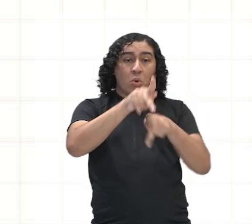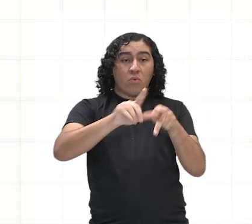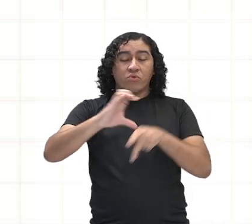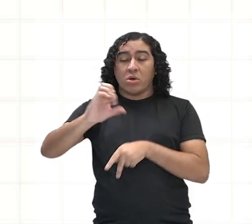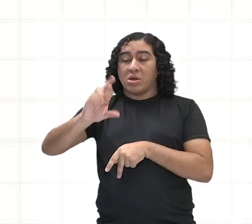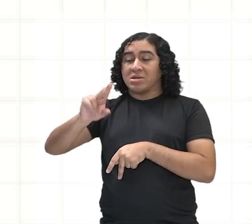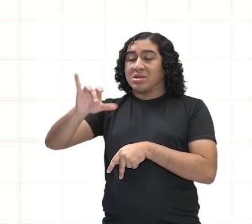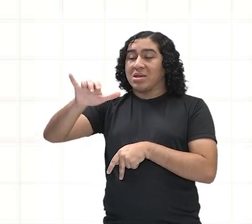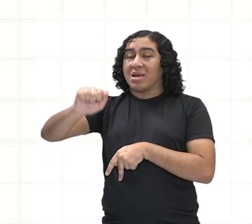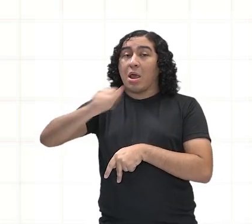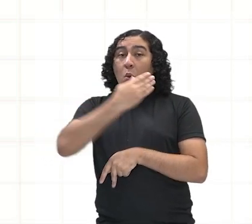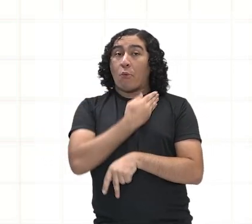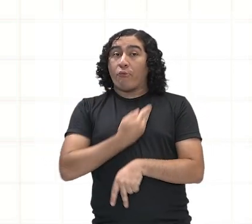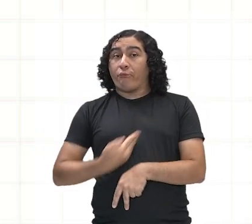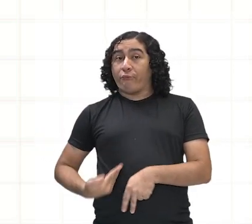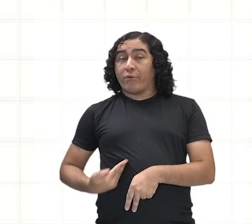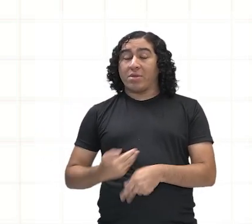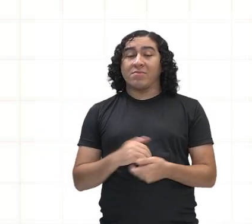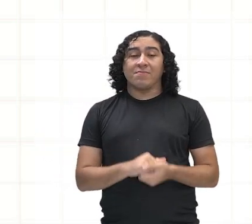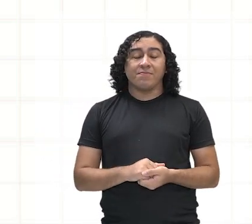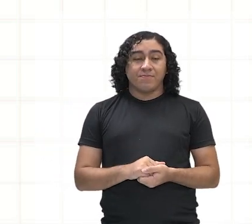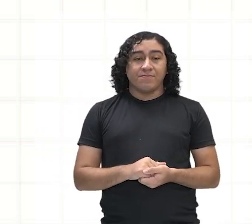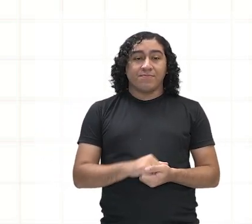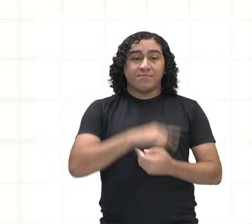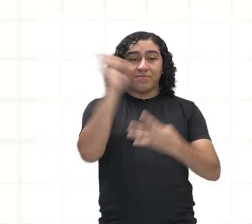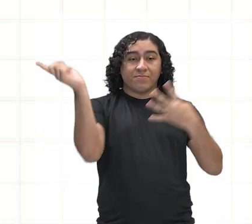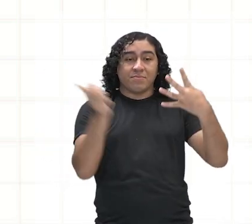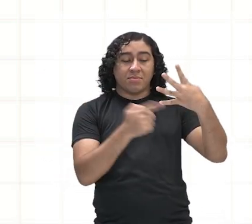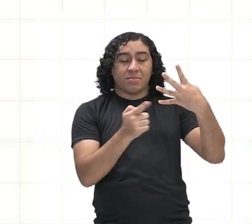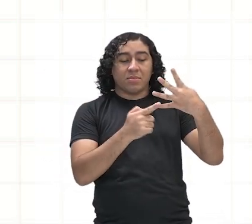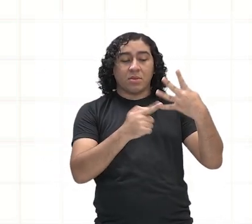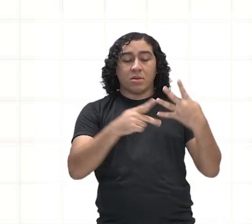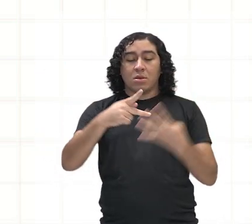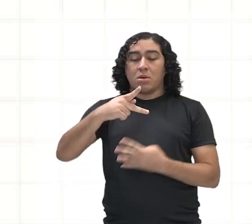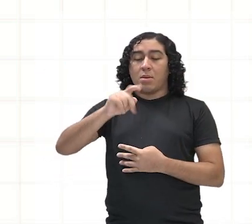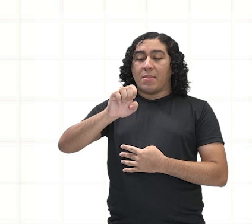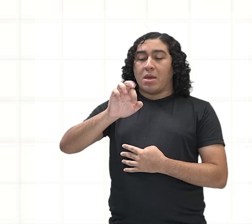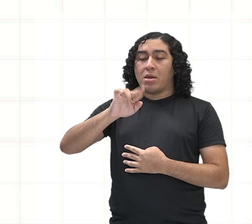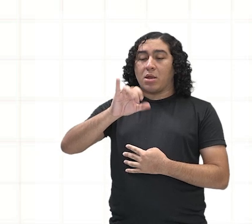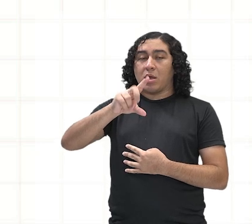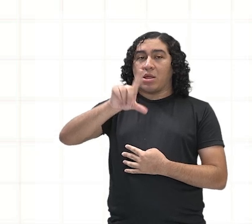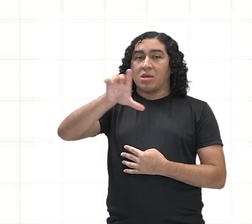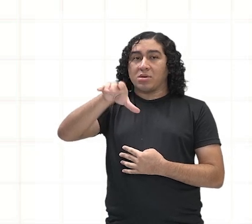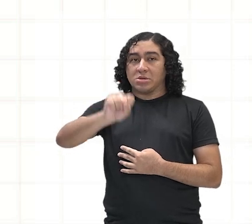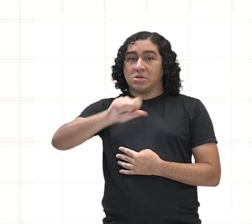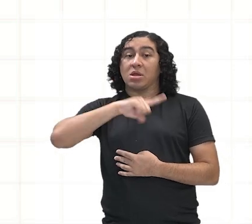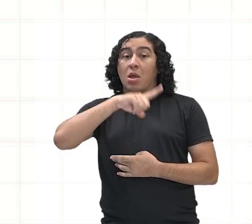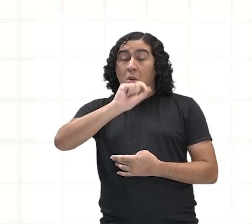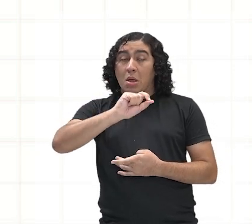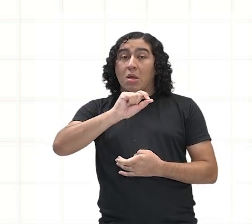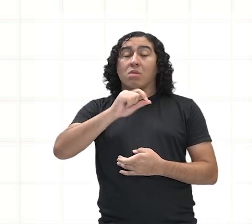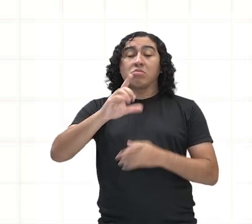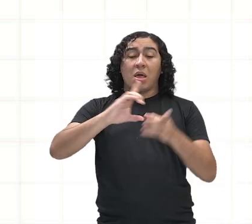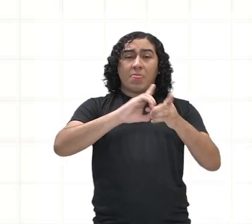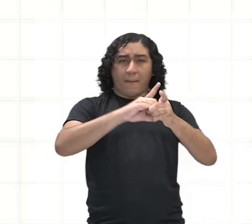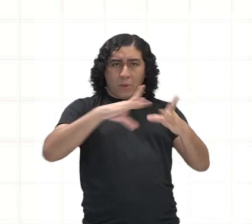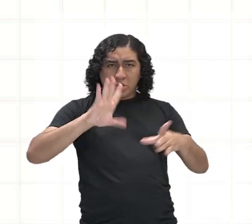então o Péricles, olha o que o Péricles fez, ele aperfeiçoou então a